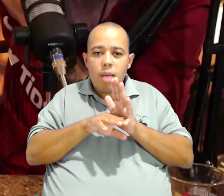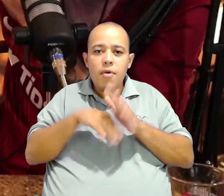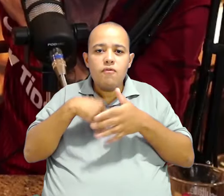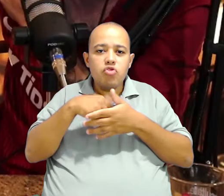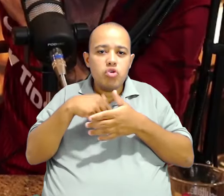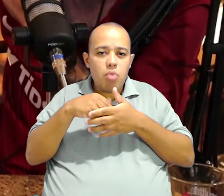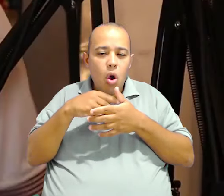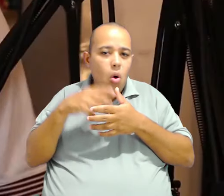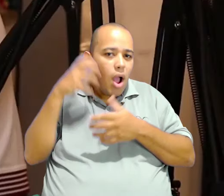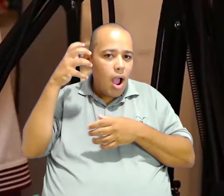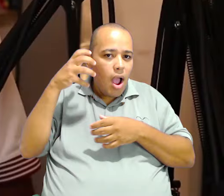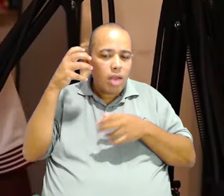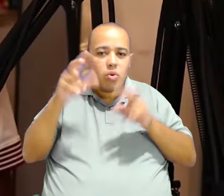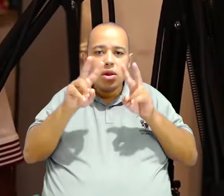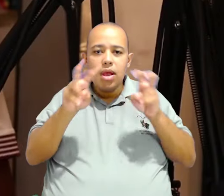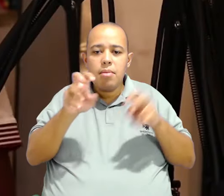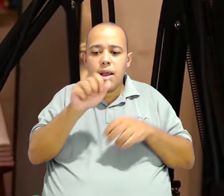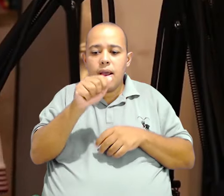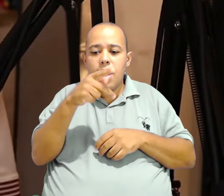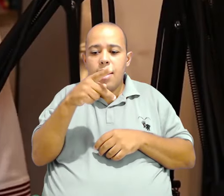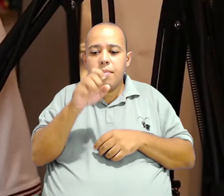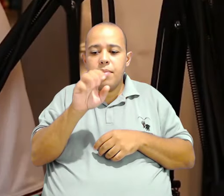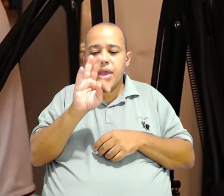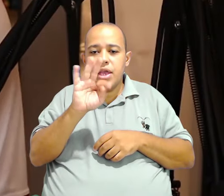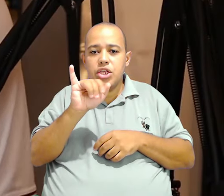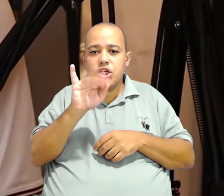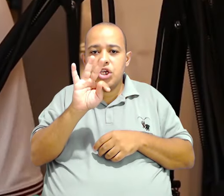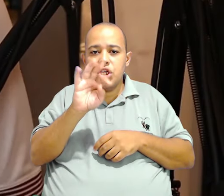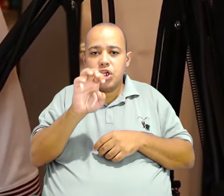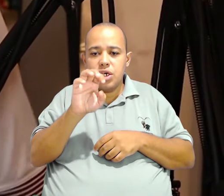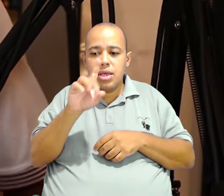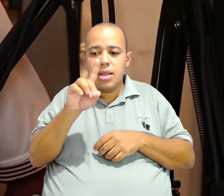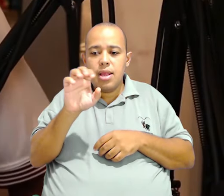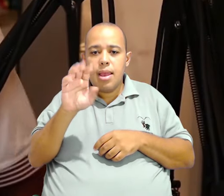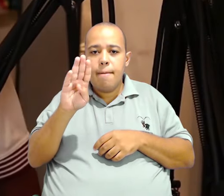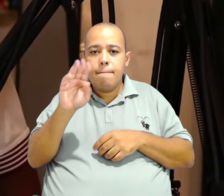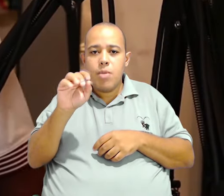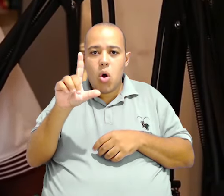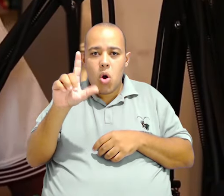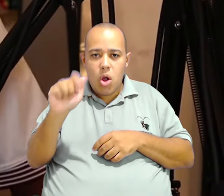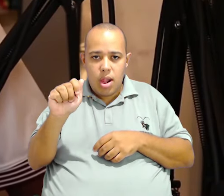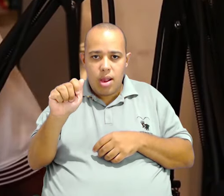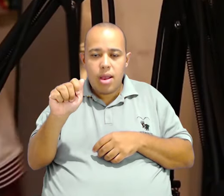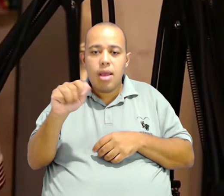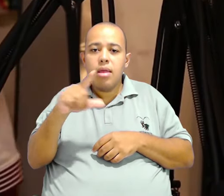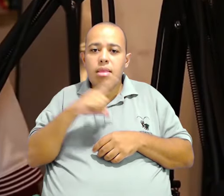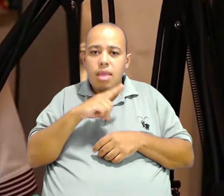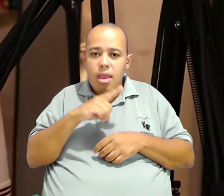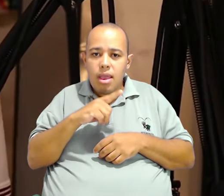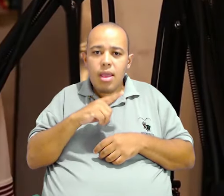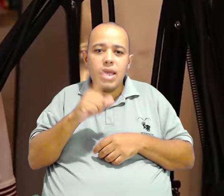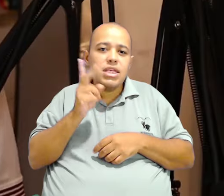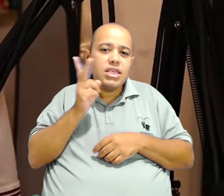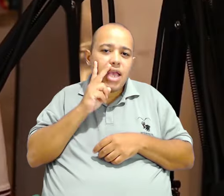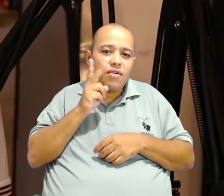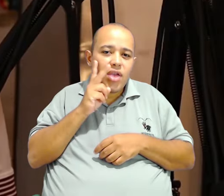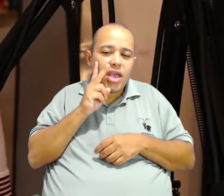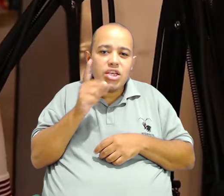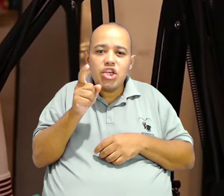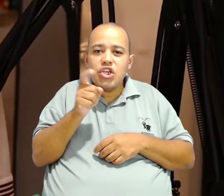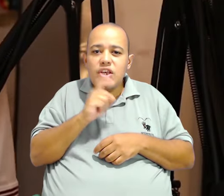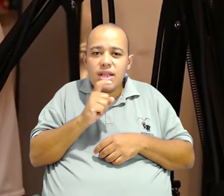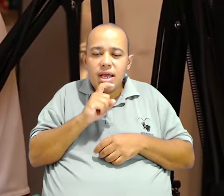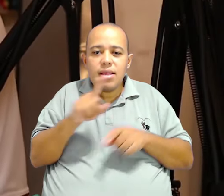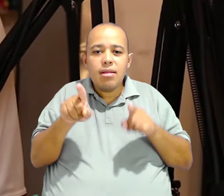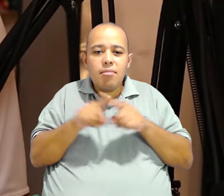hoje. Frente Ceará. Ah, sim, aquele bar ali. Está lá até hoje. Vende caranguejo, está lá até hoje. O slogan era esse. Quem patrocinava o programa era a Brahma. Aí o caranguejo,